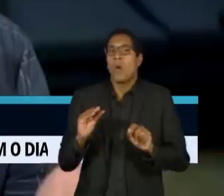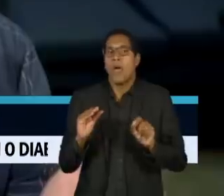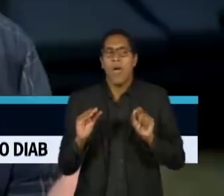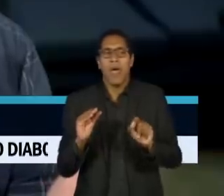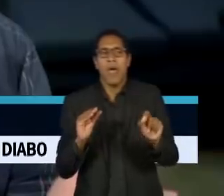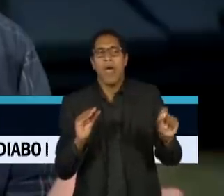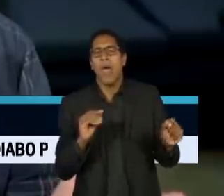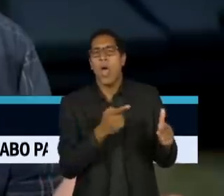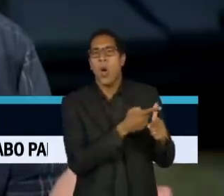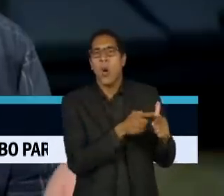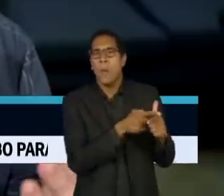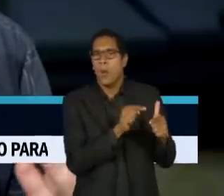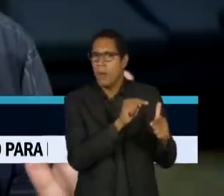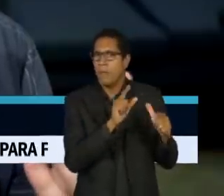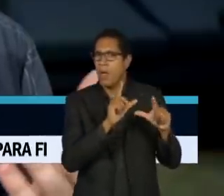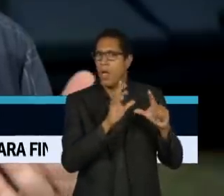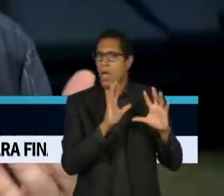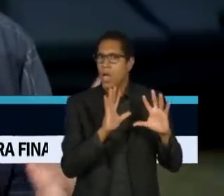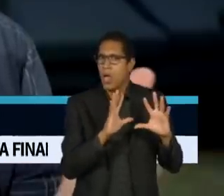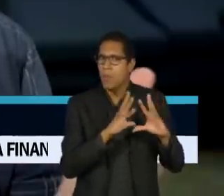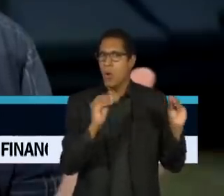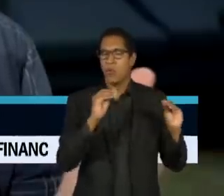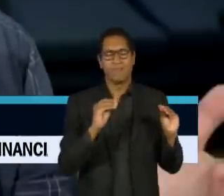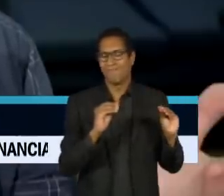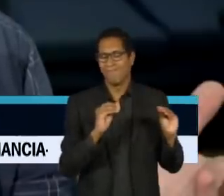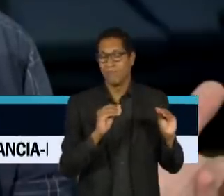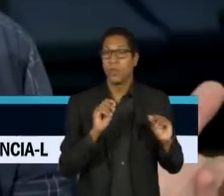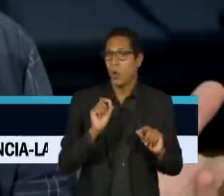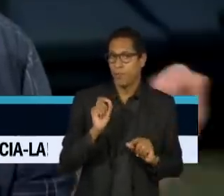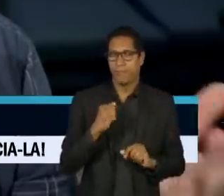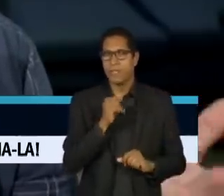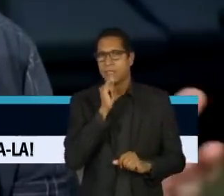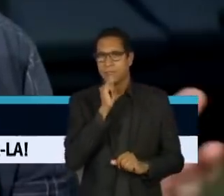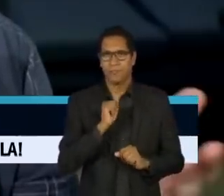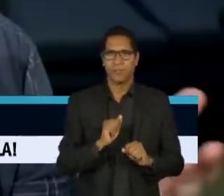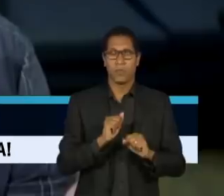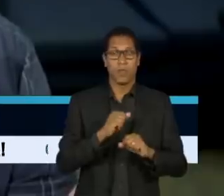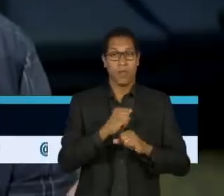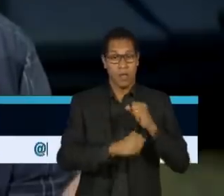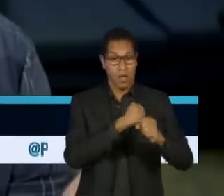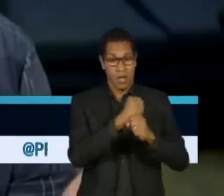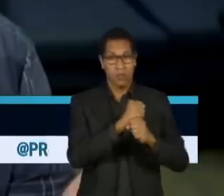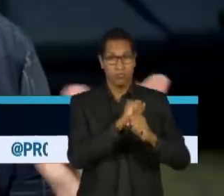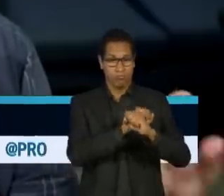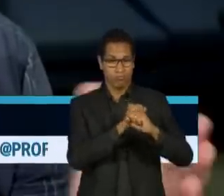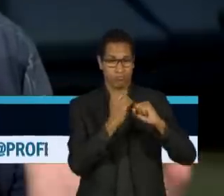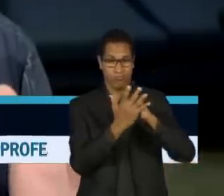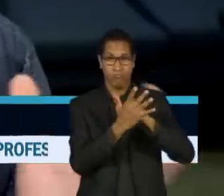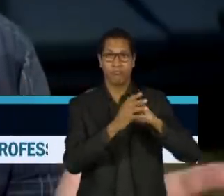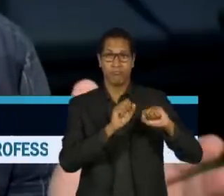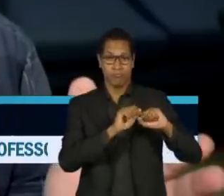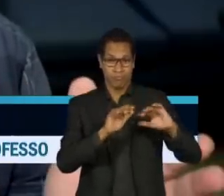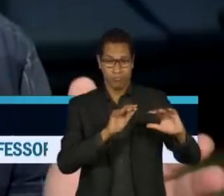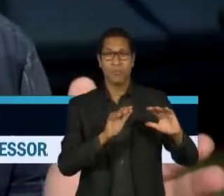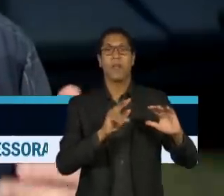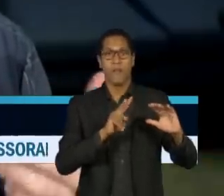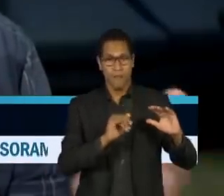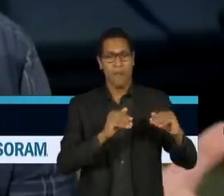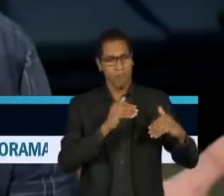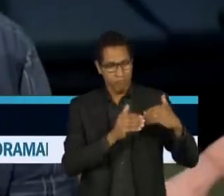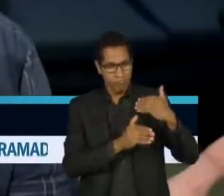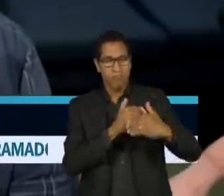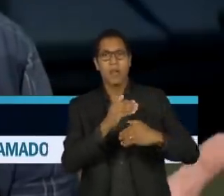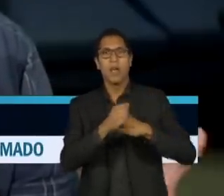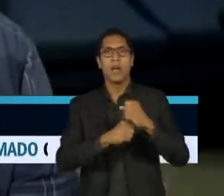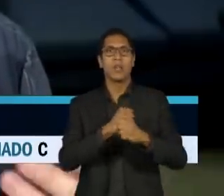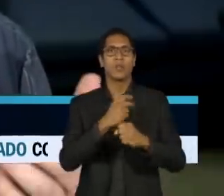né? Para dar um exemplo para vocês, em ano de pandemia, que continua em 2022, pode até melhorar, a gente pode estar numa boa situação,